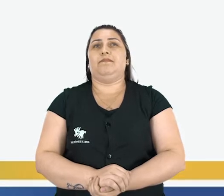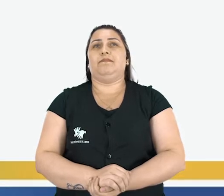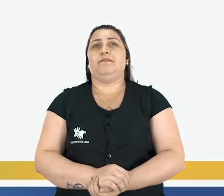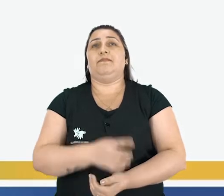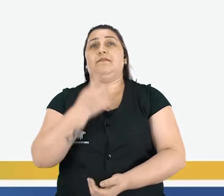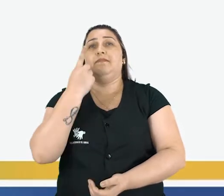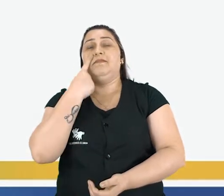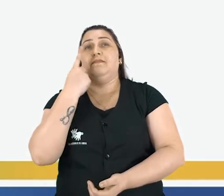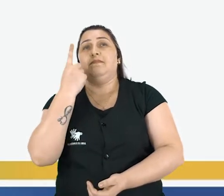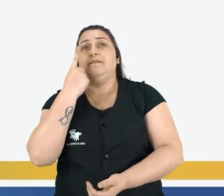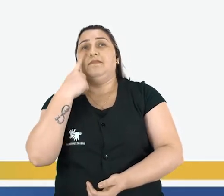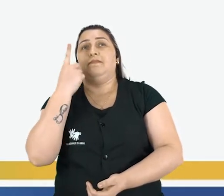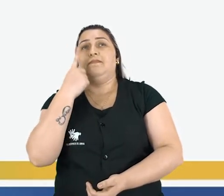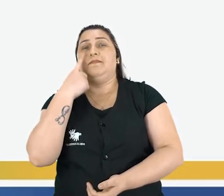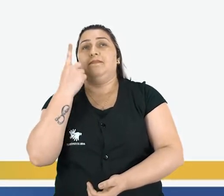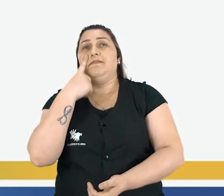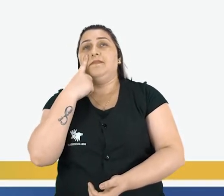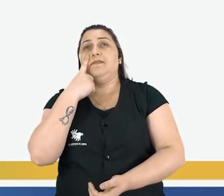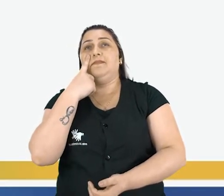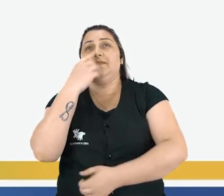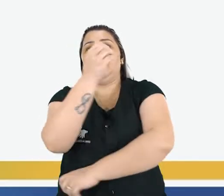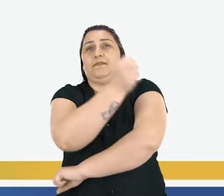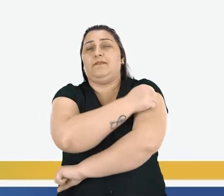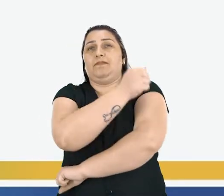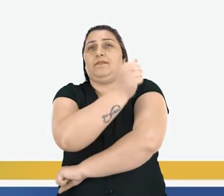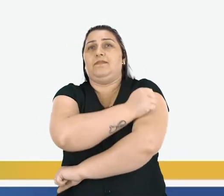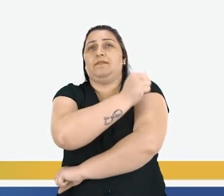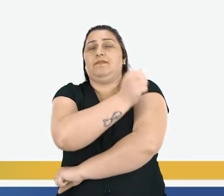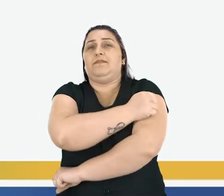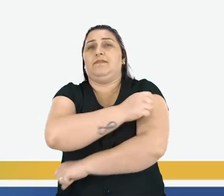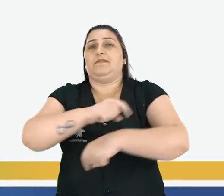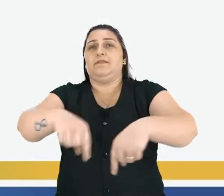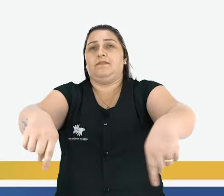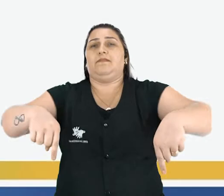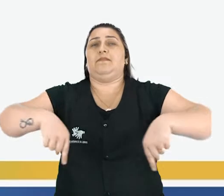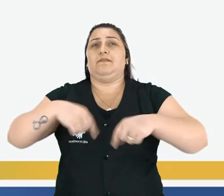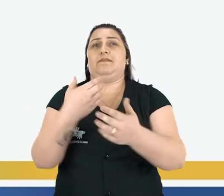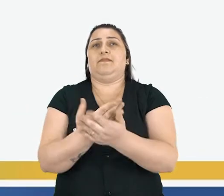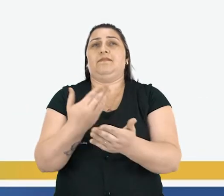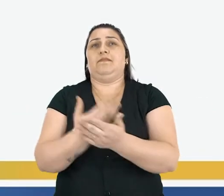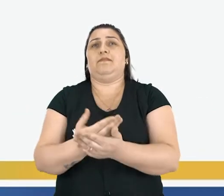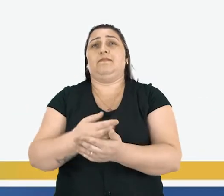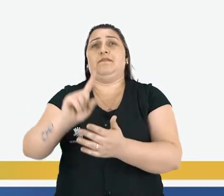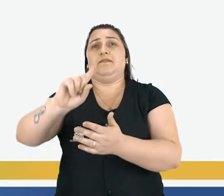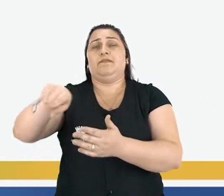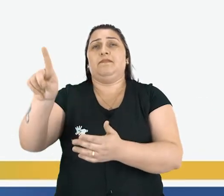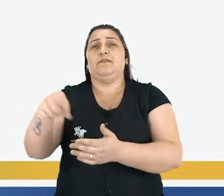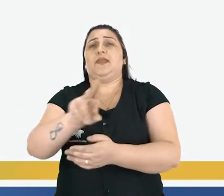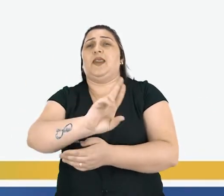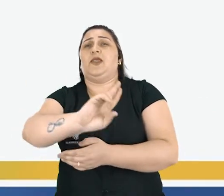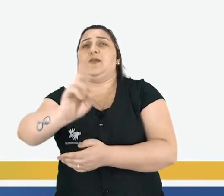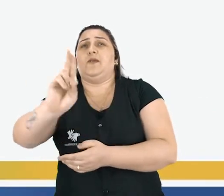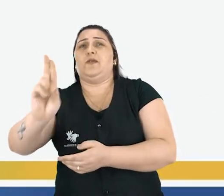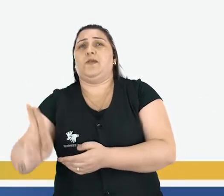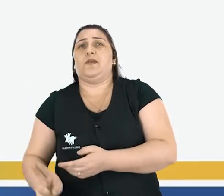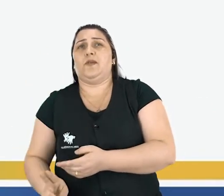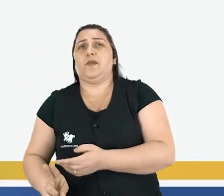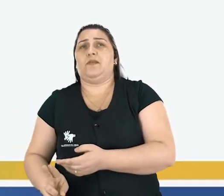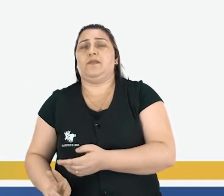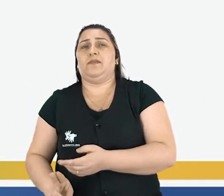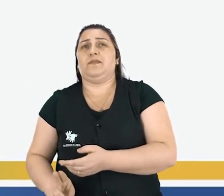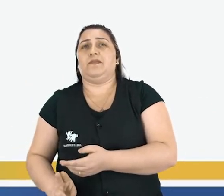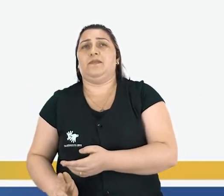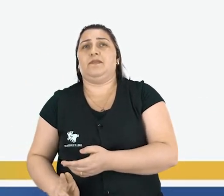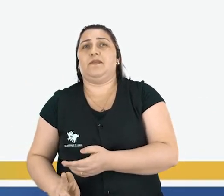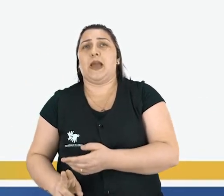e observe a posição dos alunos na sala de aula e marque com x o nome do aluno